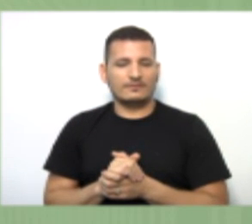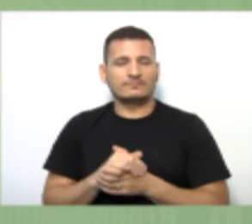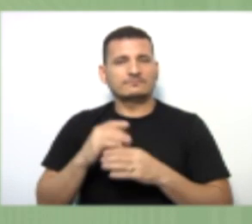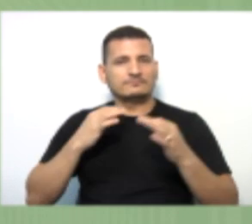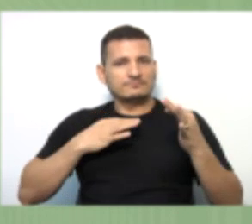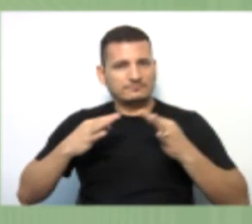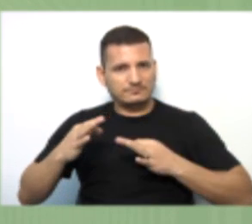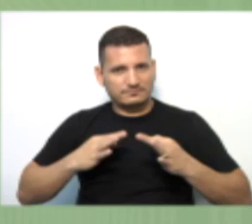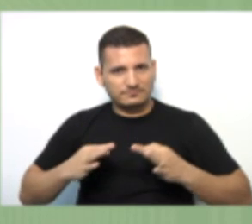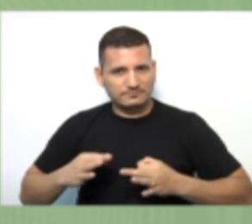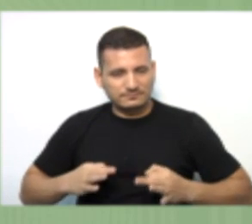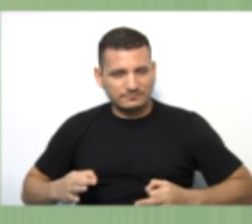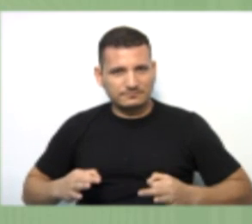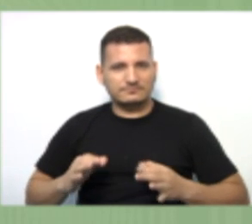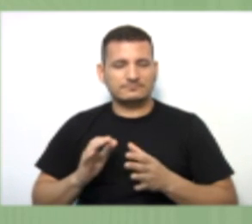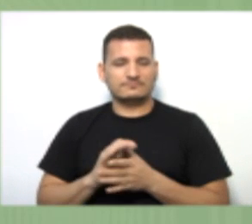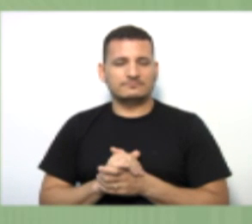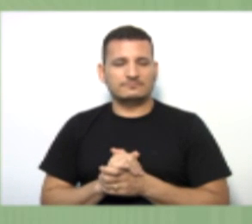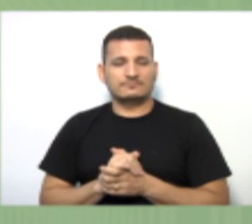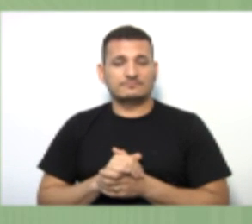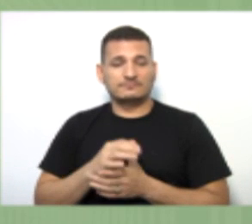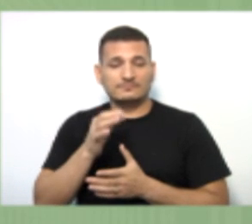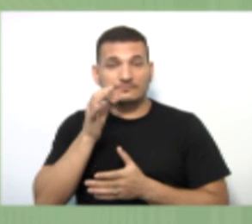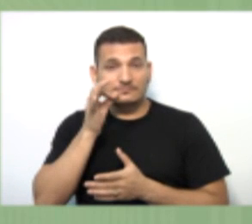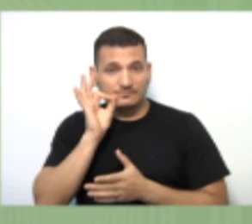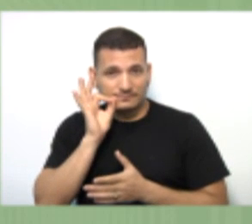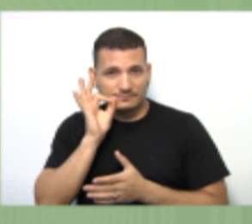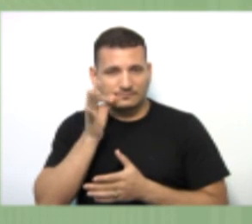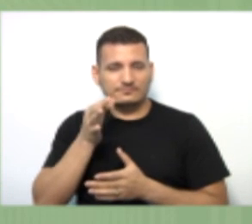arrumou, você se arrumou, né? Você tomou café,